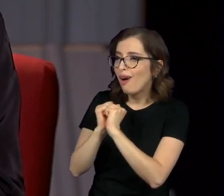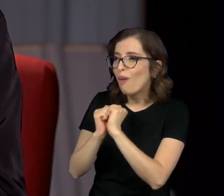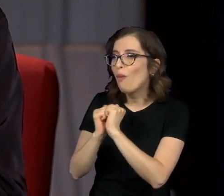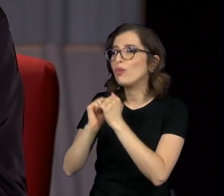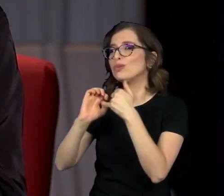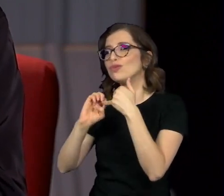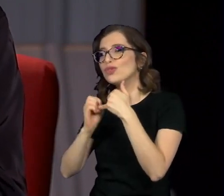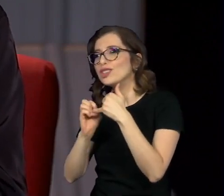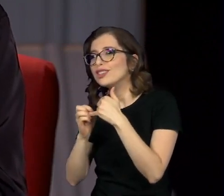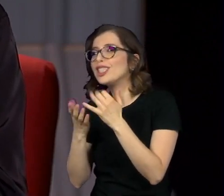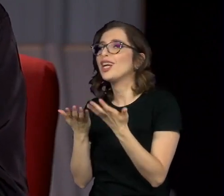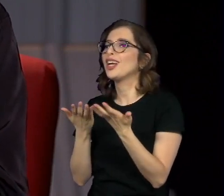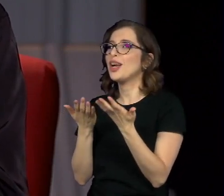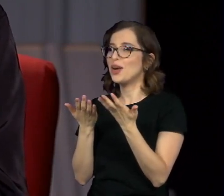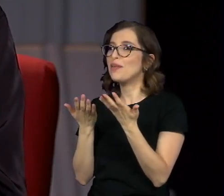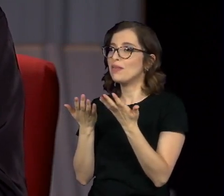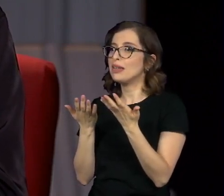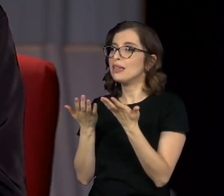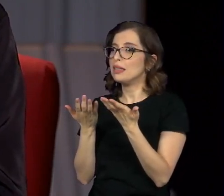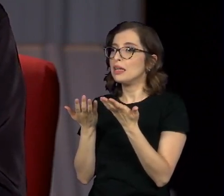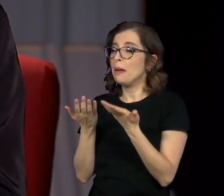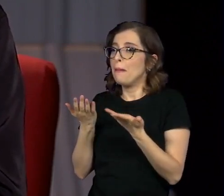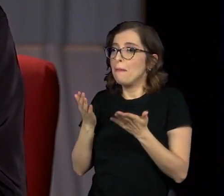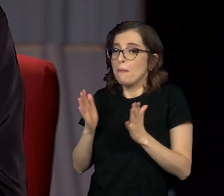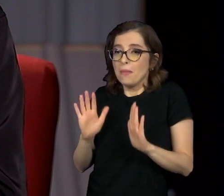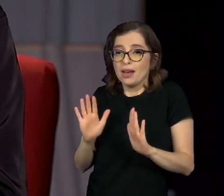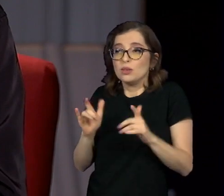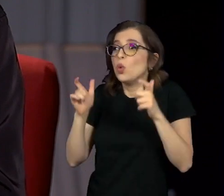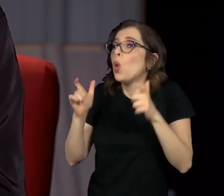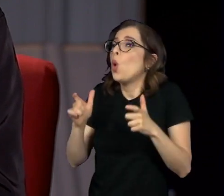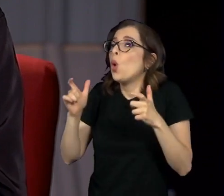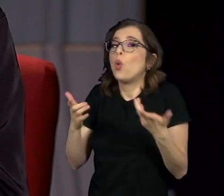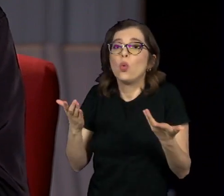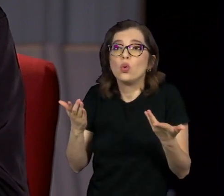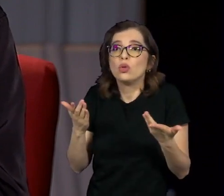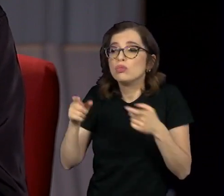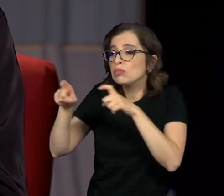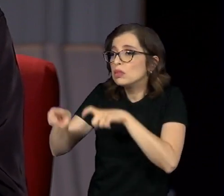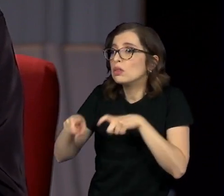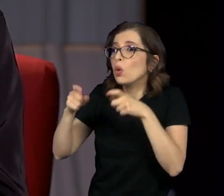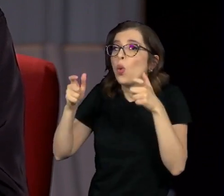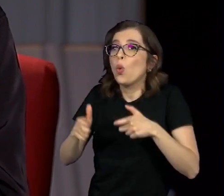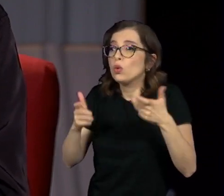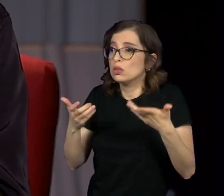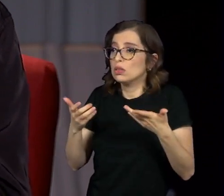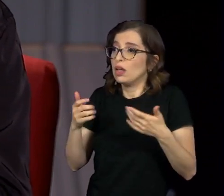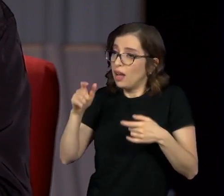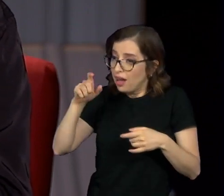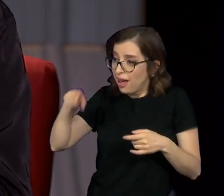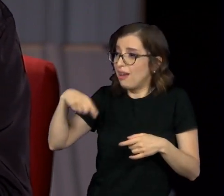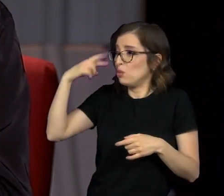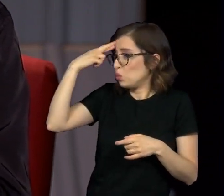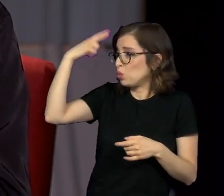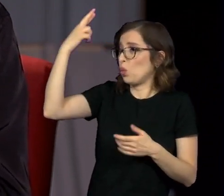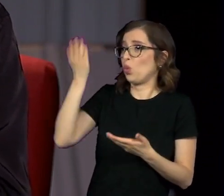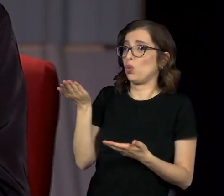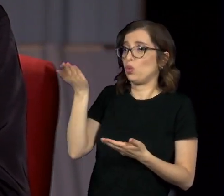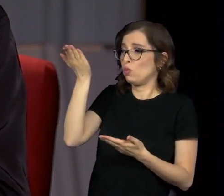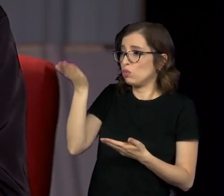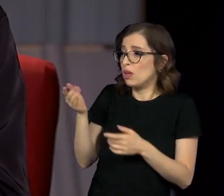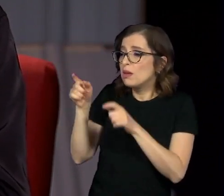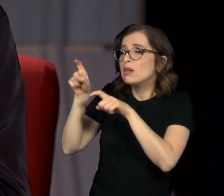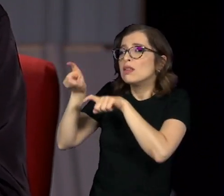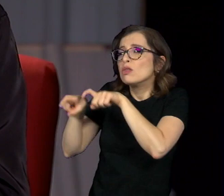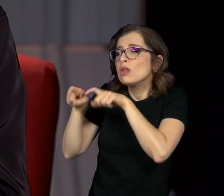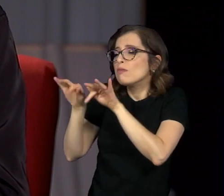aquilo em grande parte é produzido por pequeno e médio agricultor. Então, a